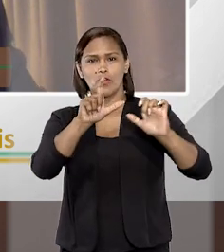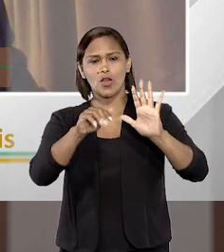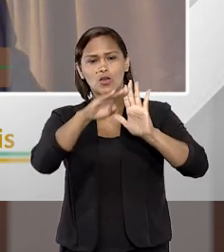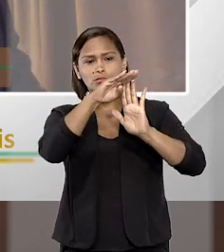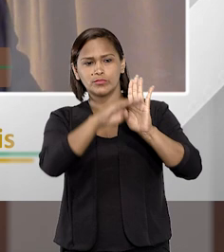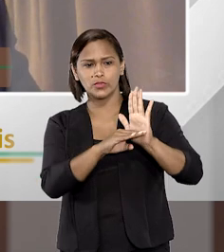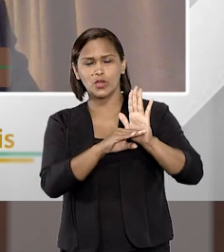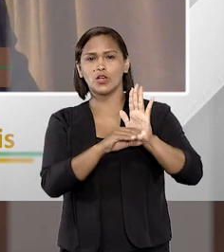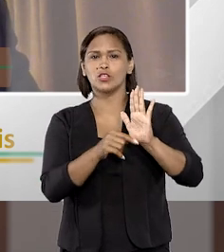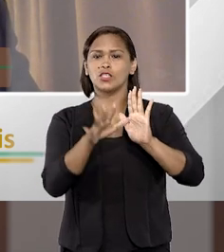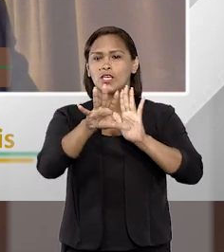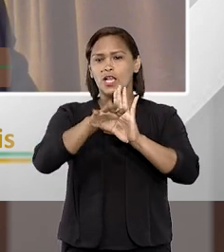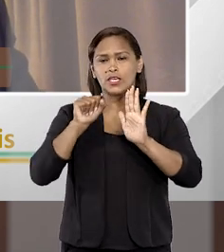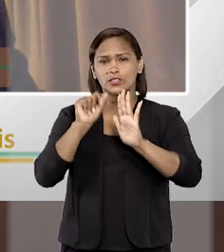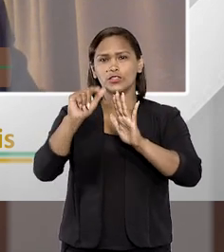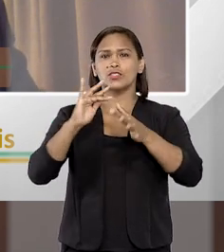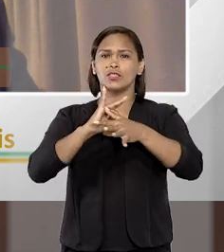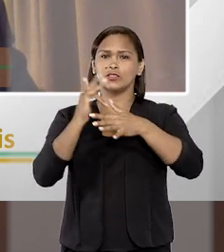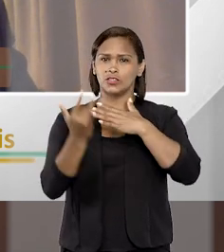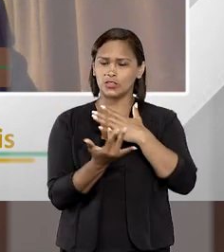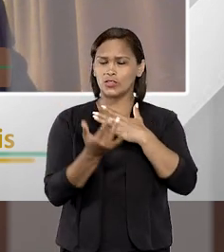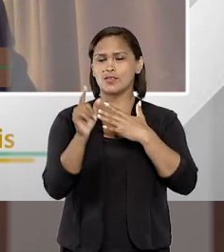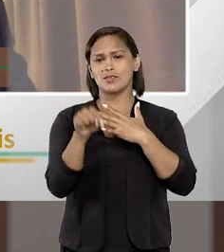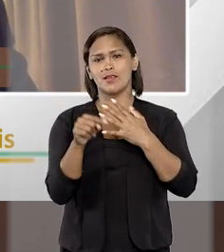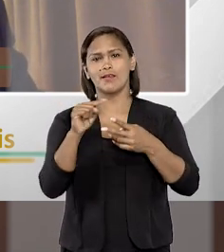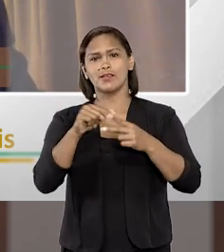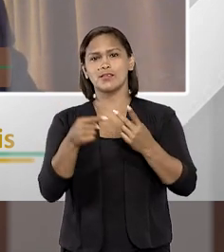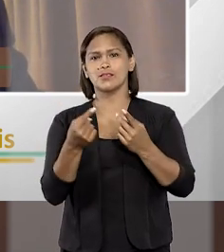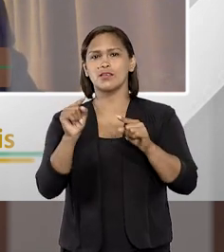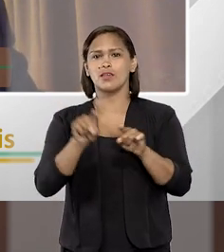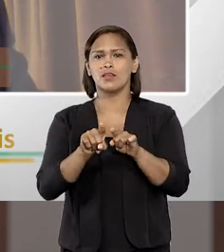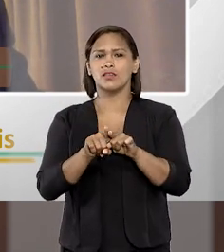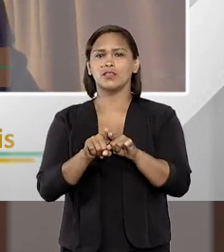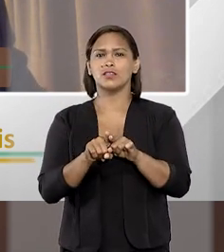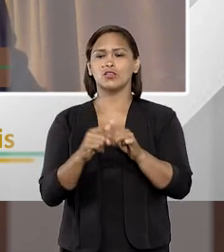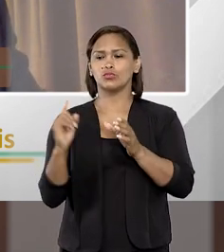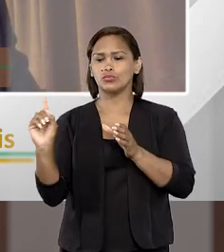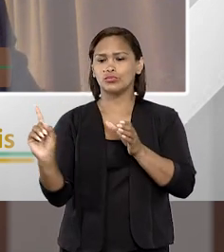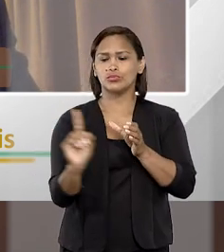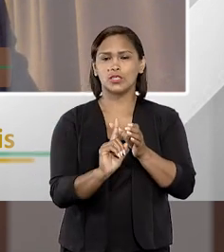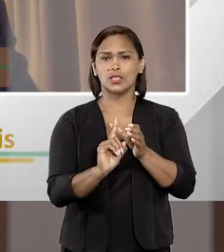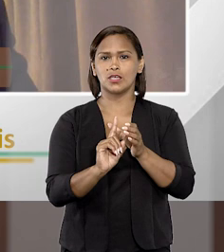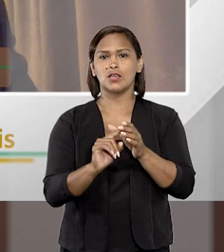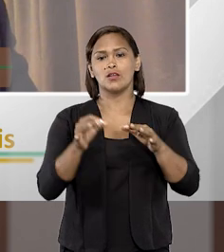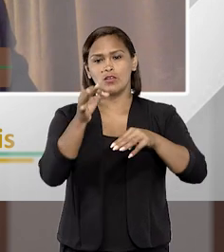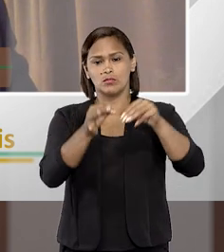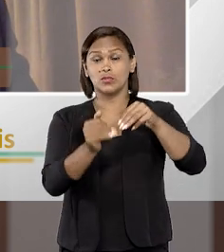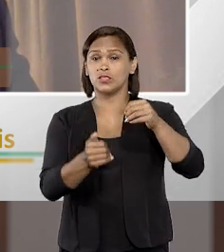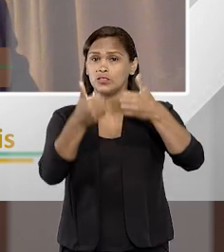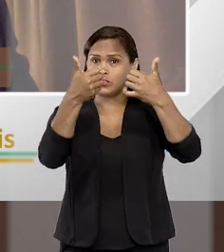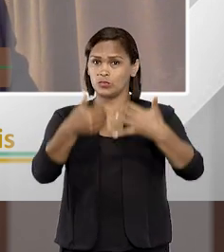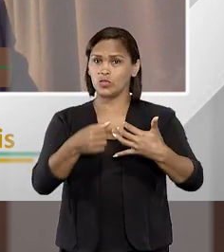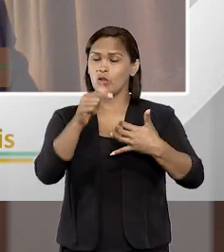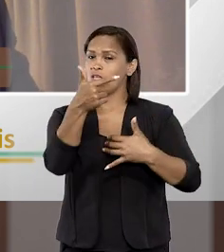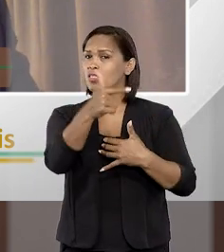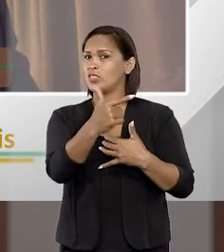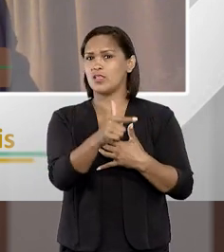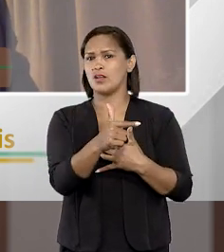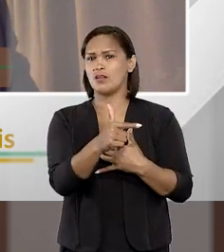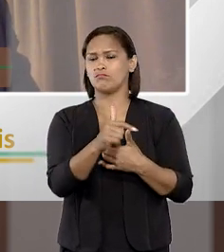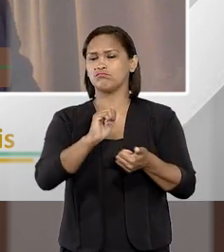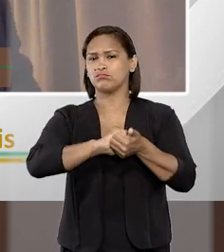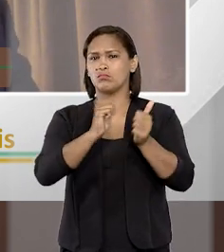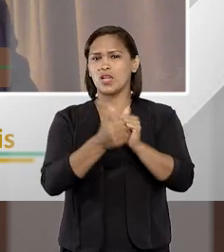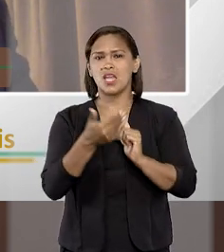extraídas né como já discutimos redes sociais uma isolada minha sobrinha colocou assim não é